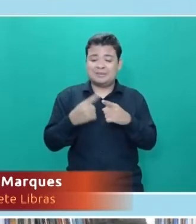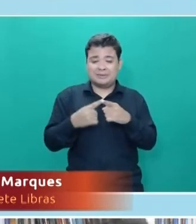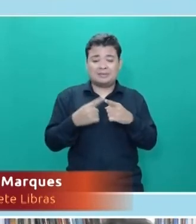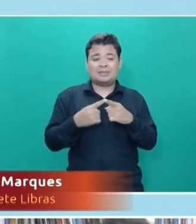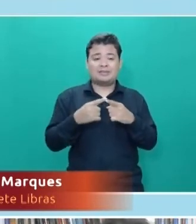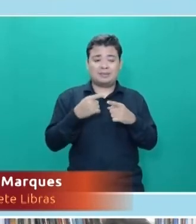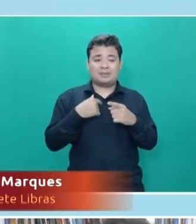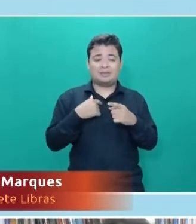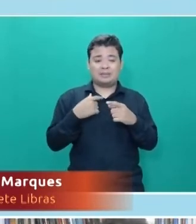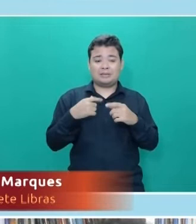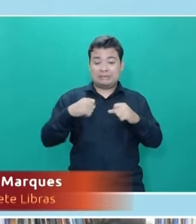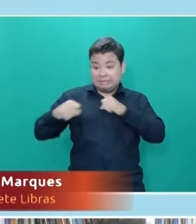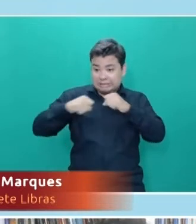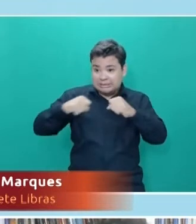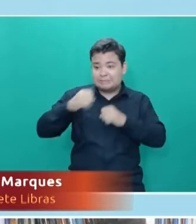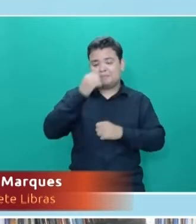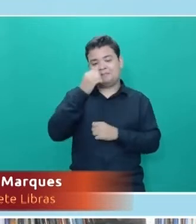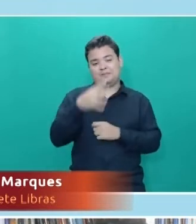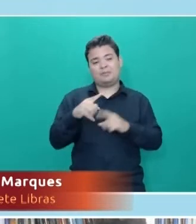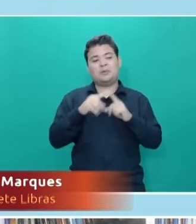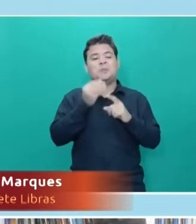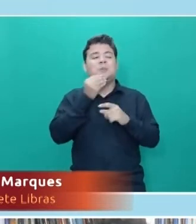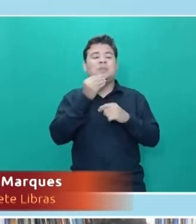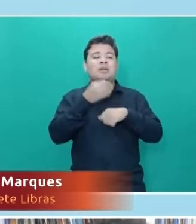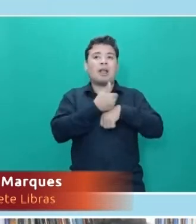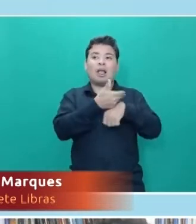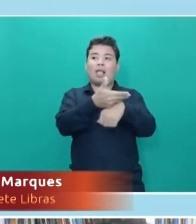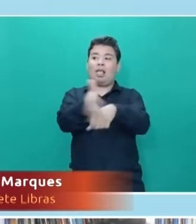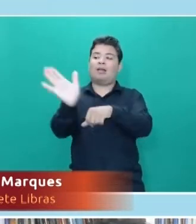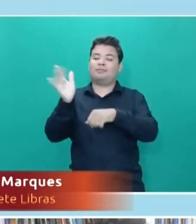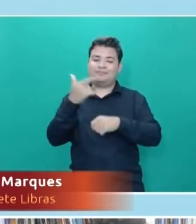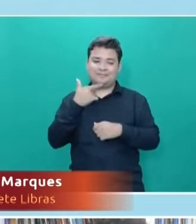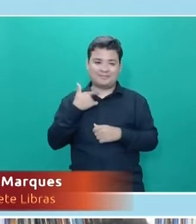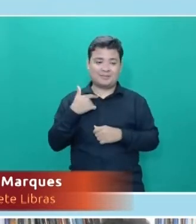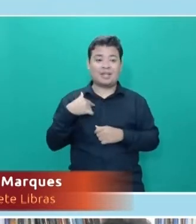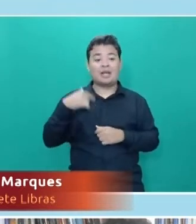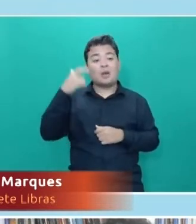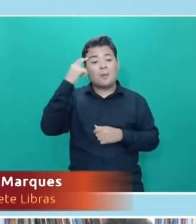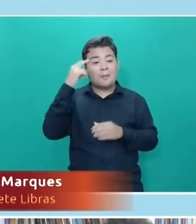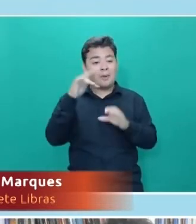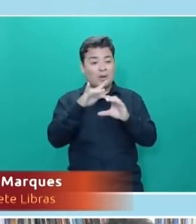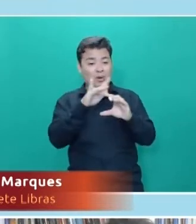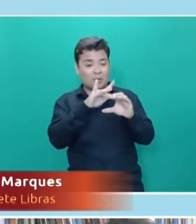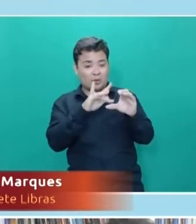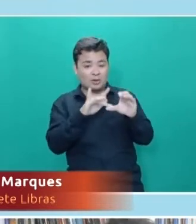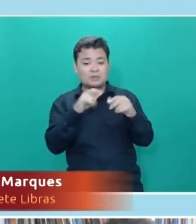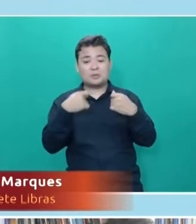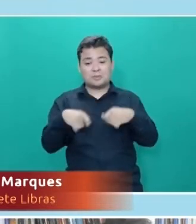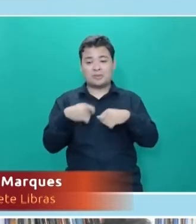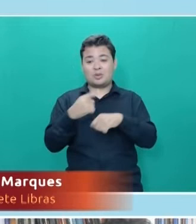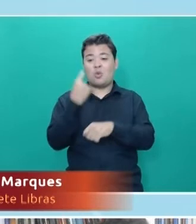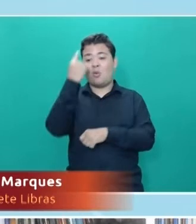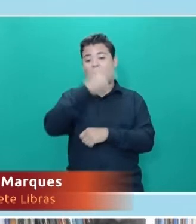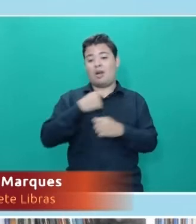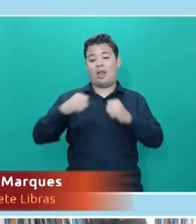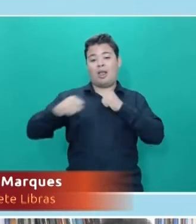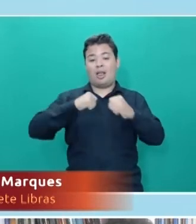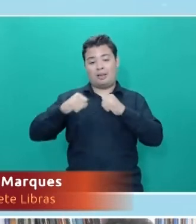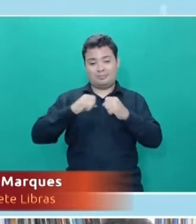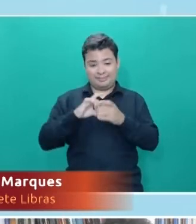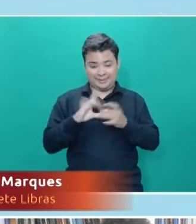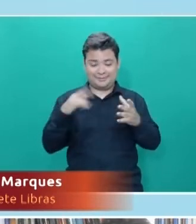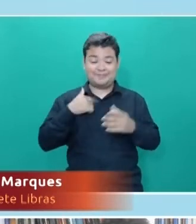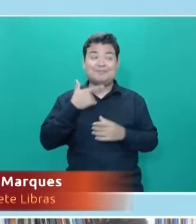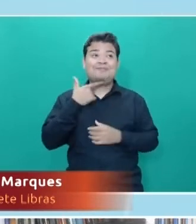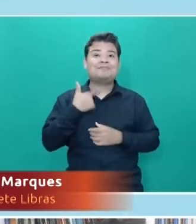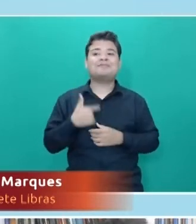última, porque o debate está muito bom, a gente poderia ficar mais tempo aqui. Conexões deveria ter 1 hora hoje só de debate, mas infelizmente não dá. Henrique,